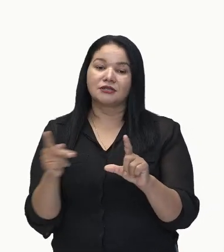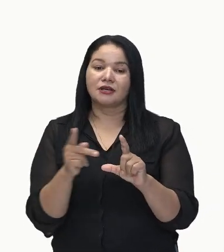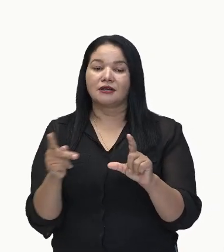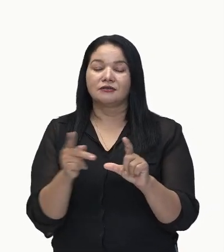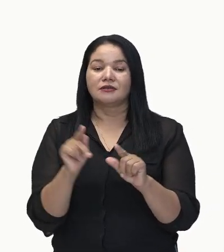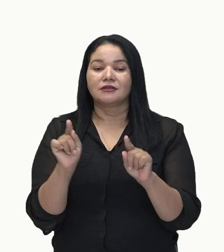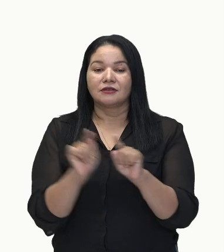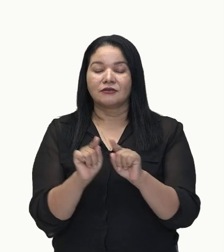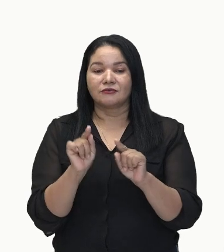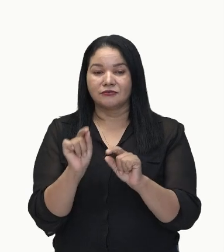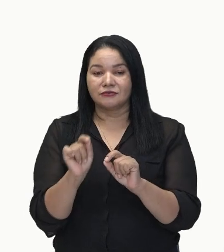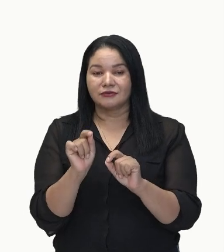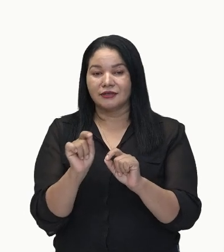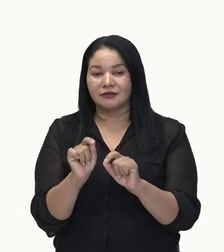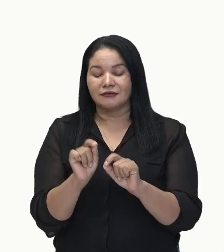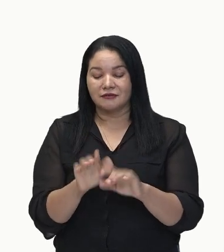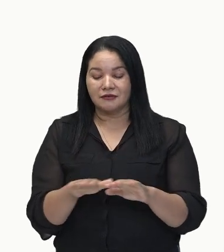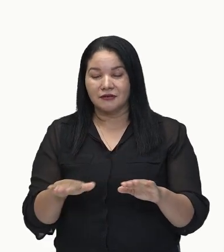né? Quem caiu?